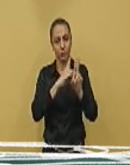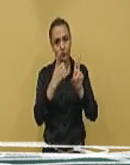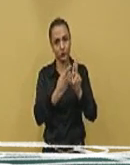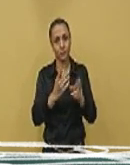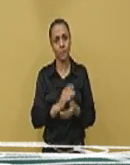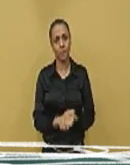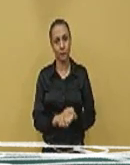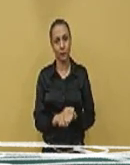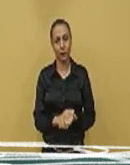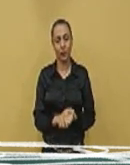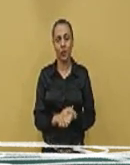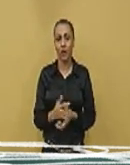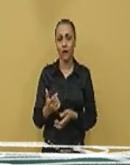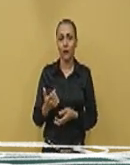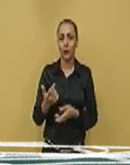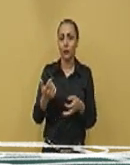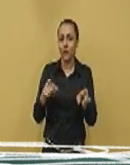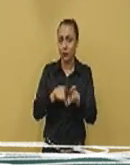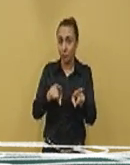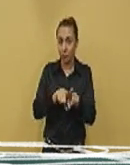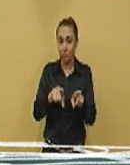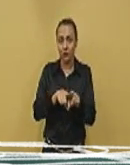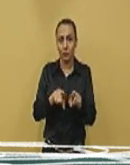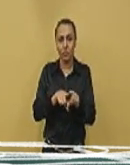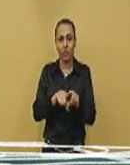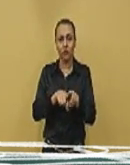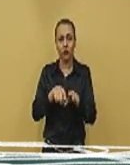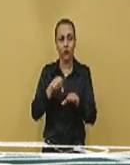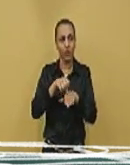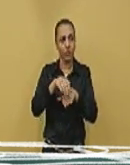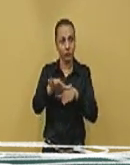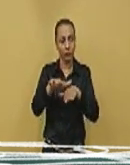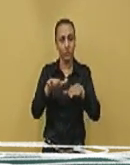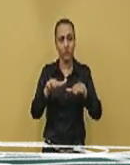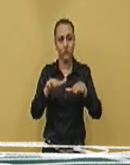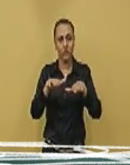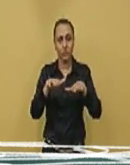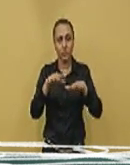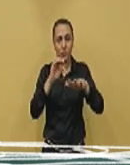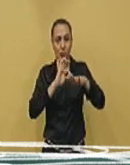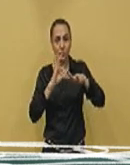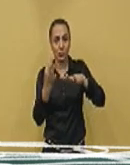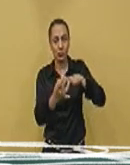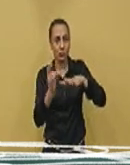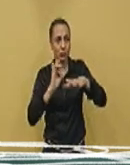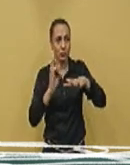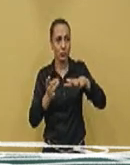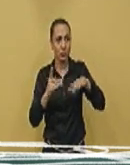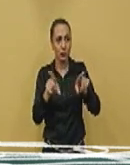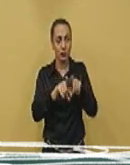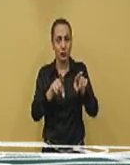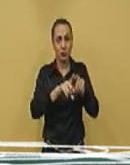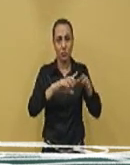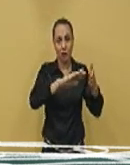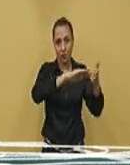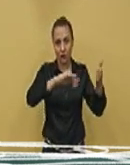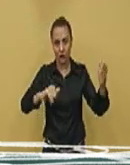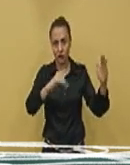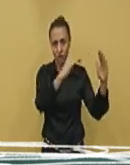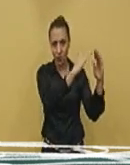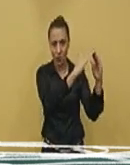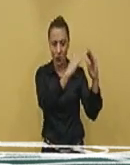saiu nas redes sociais, que eu estou usando esse tempo para falar sobre isso, é sobre a retirada das casinhas lá do